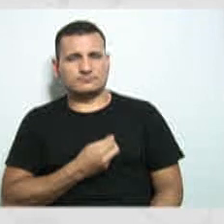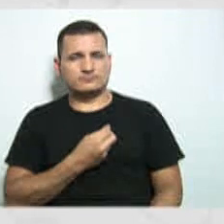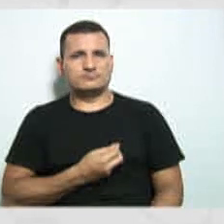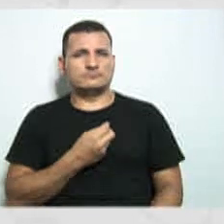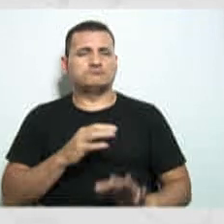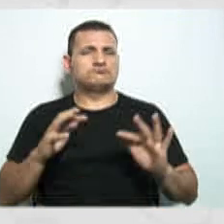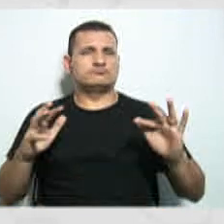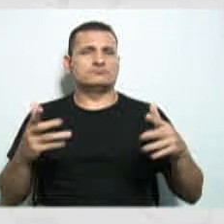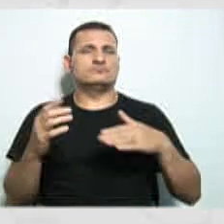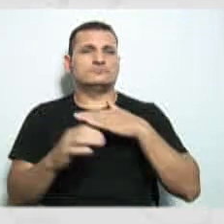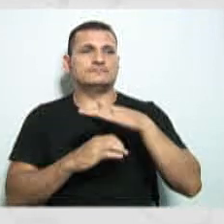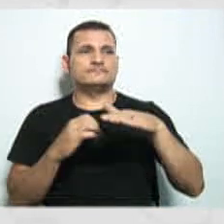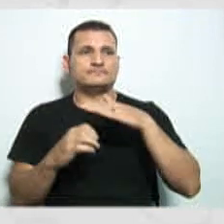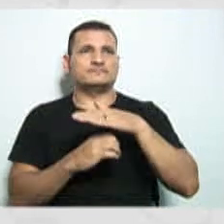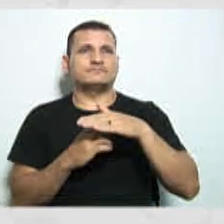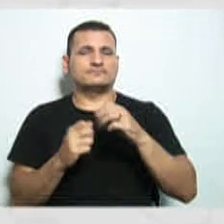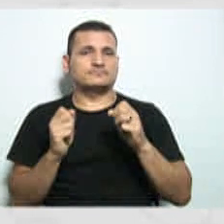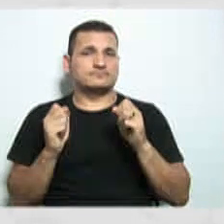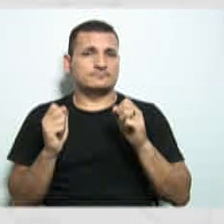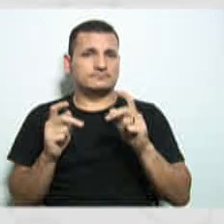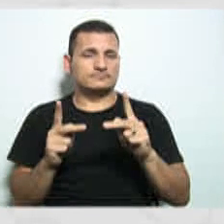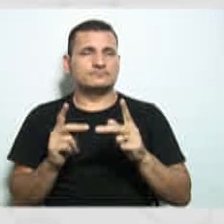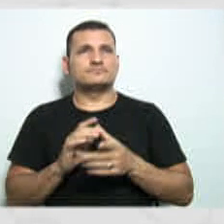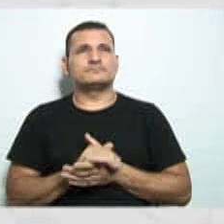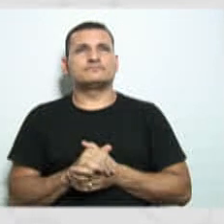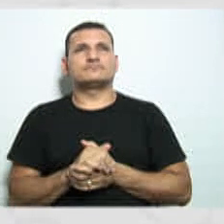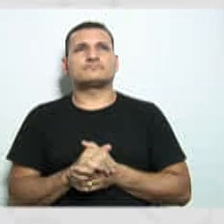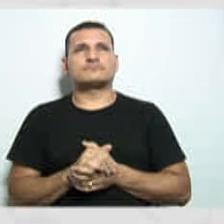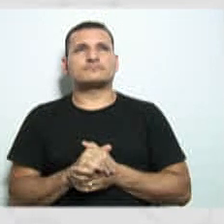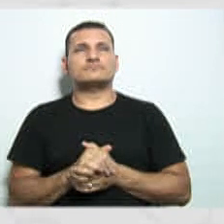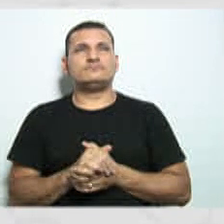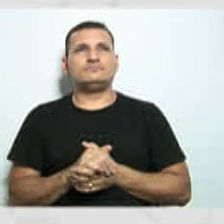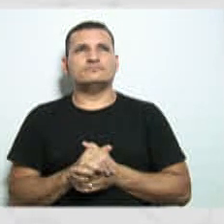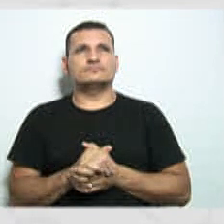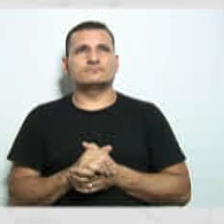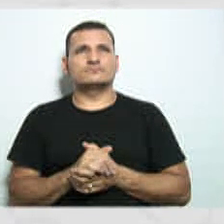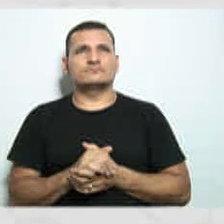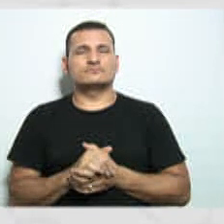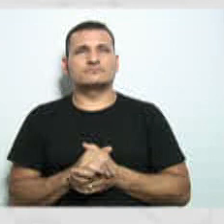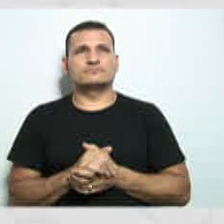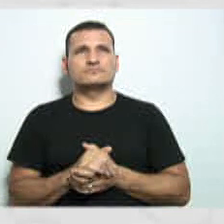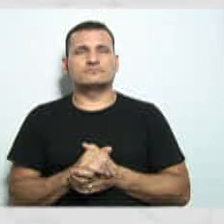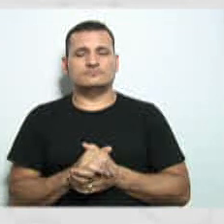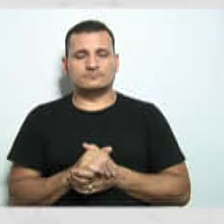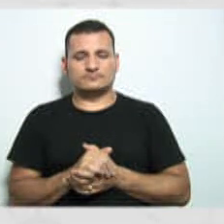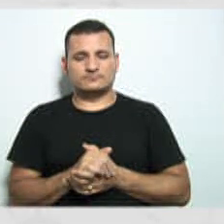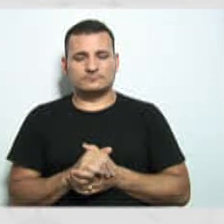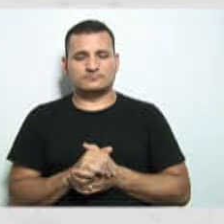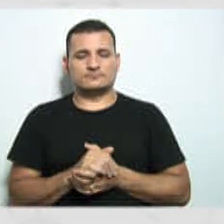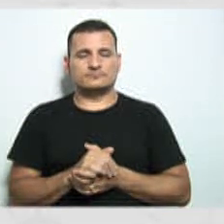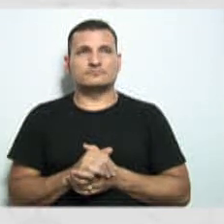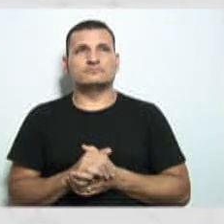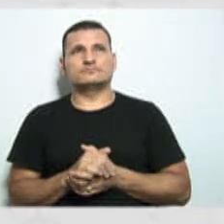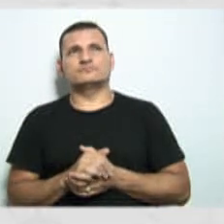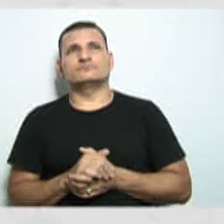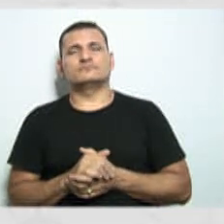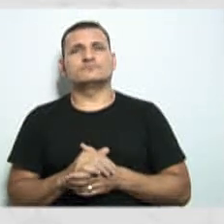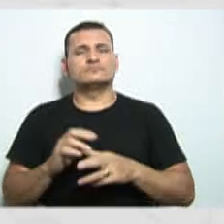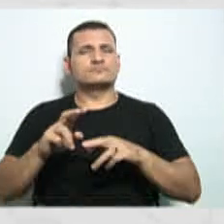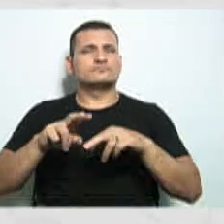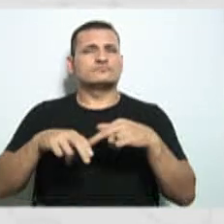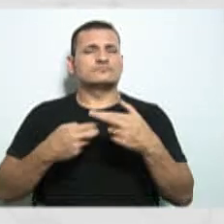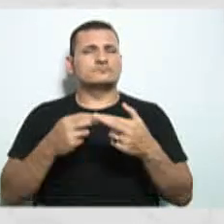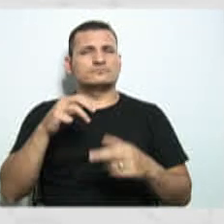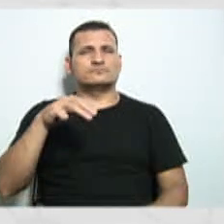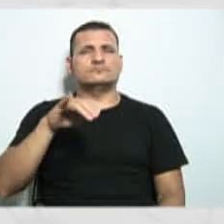as organizações. Tá ok? O que seria então? Ó? Por essas e outras razões, ela